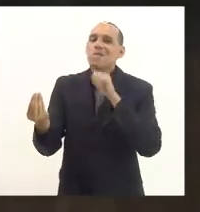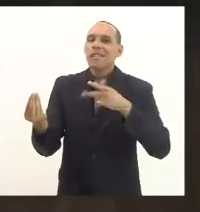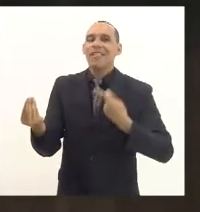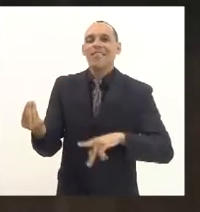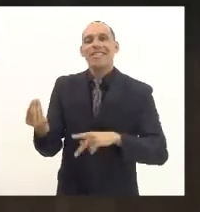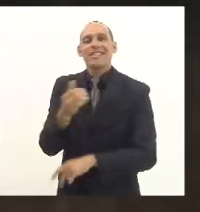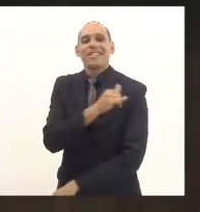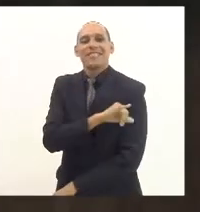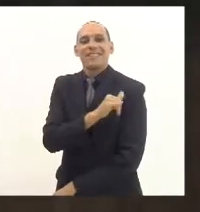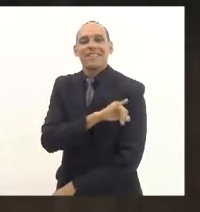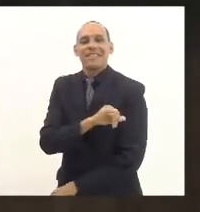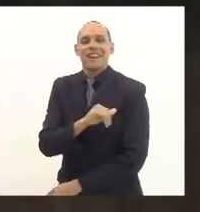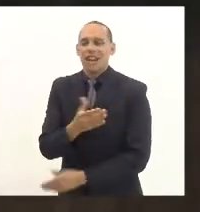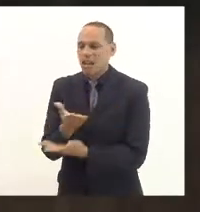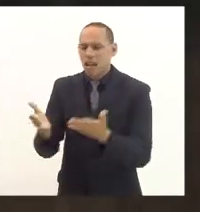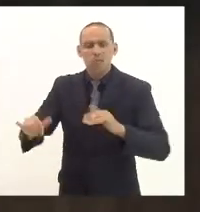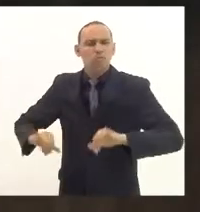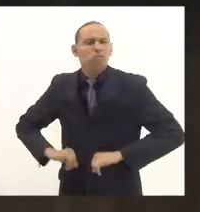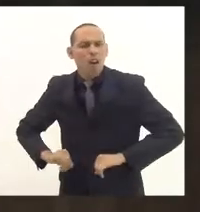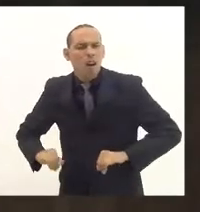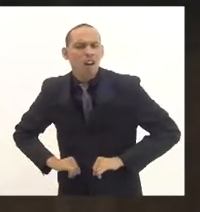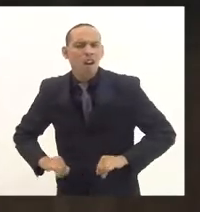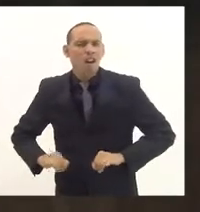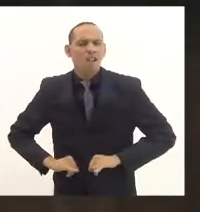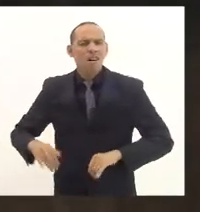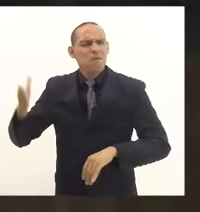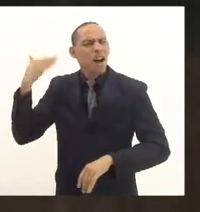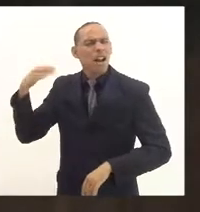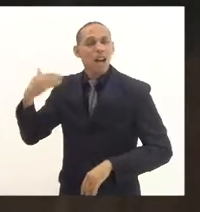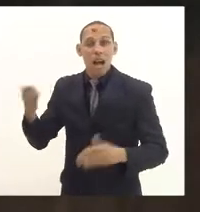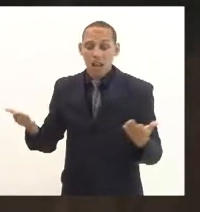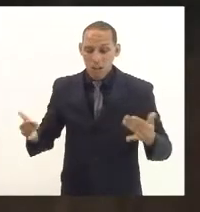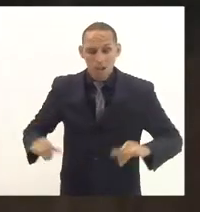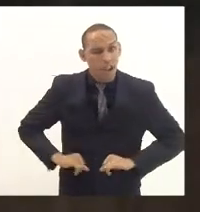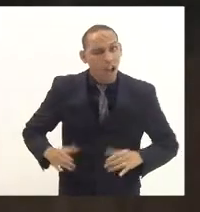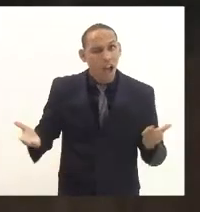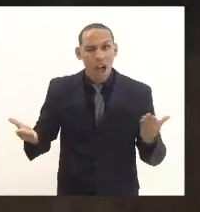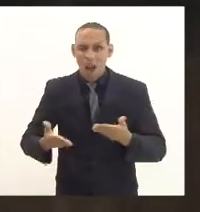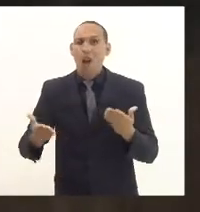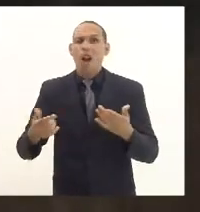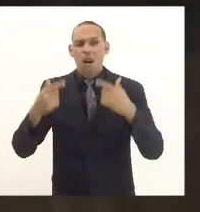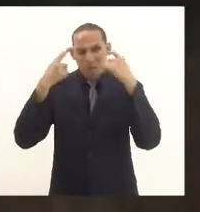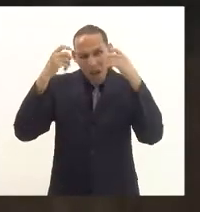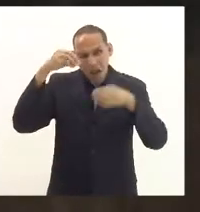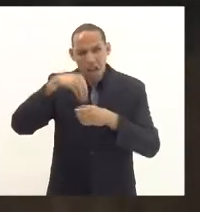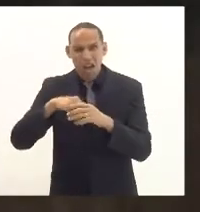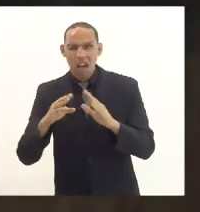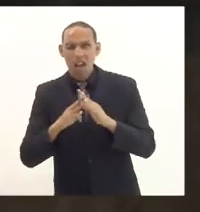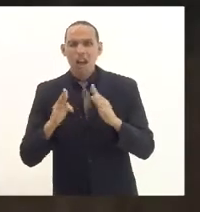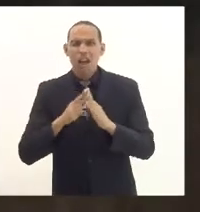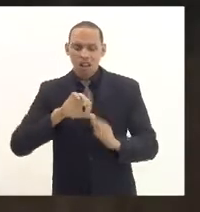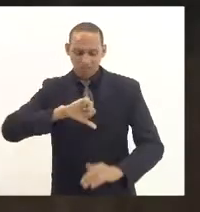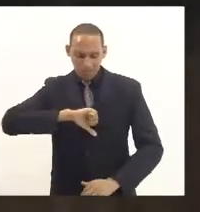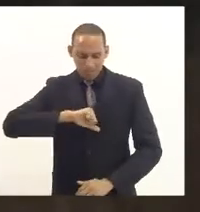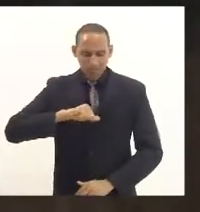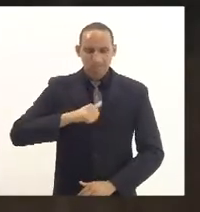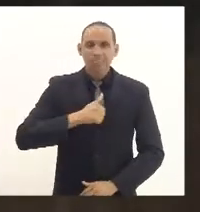Estado que sofrem e que sofreram violência doméstica, a autoestima,